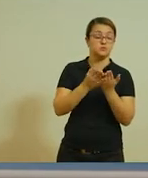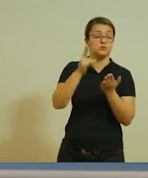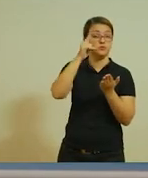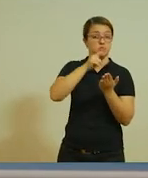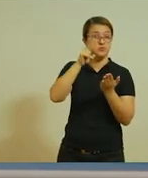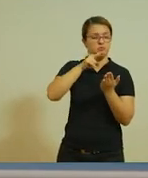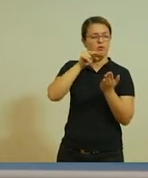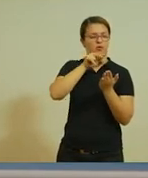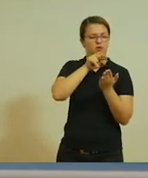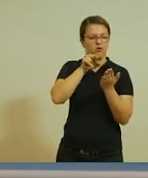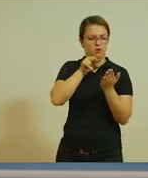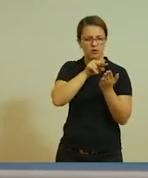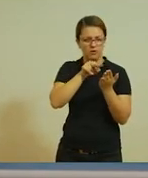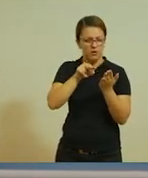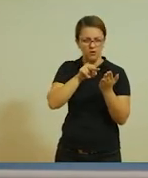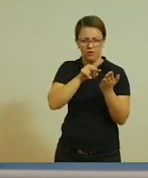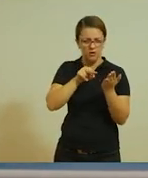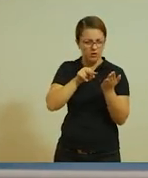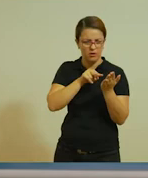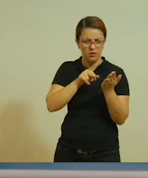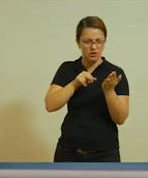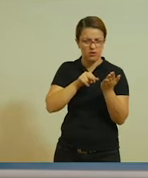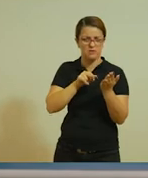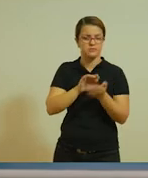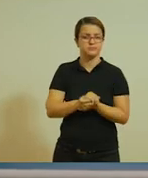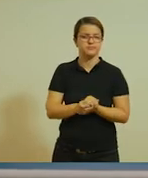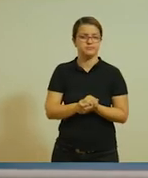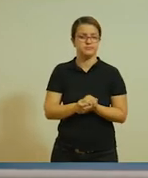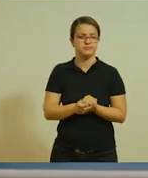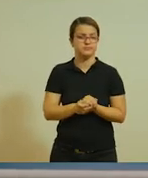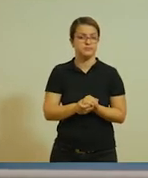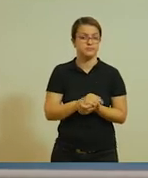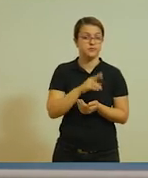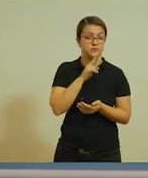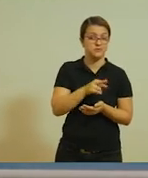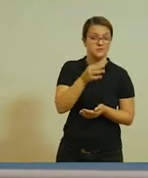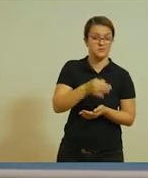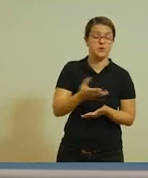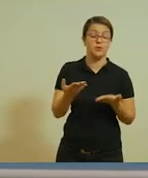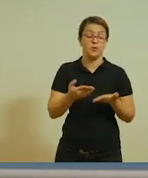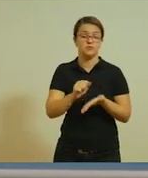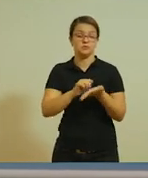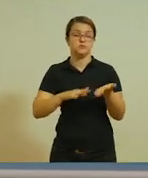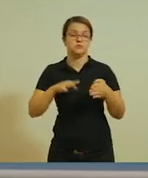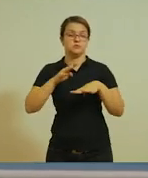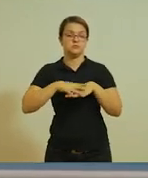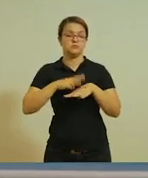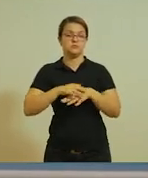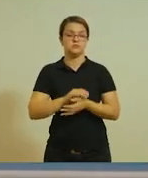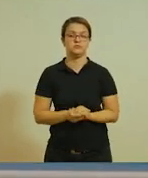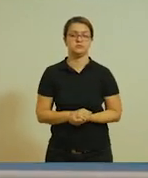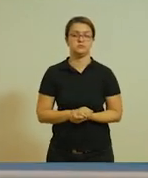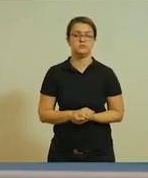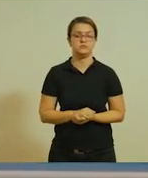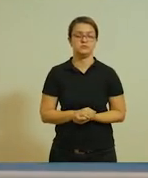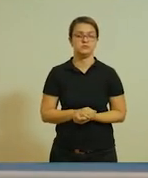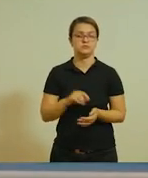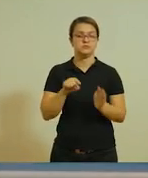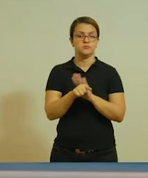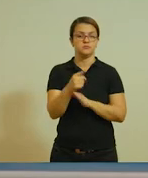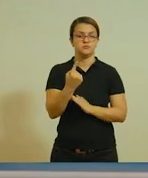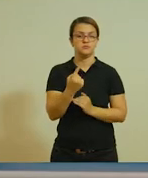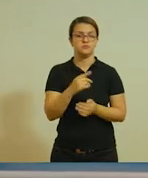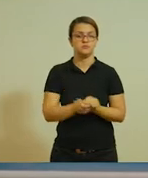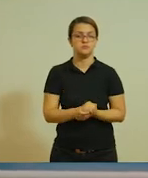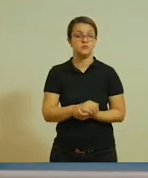da história para verificar se a sua resposta está correta. Bem, vamos às atividades de matemática. Questão